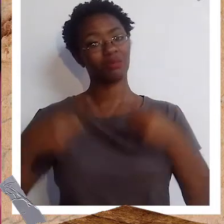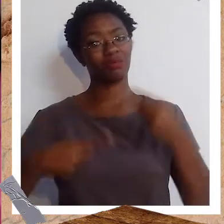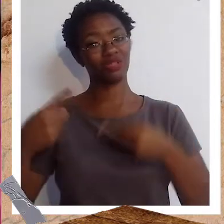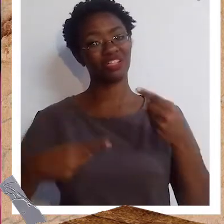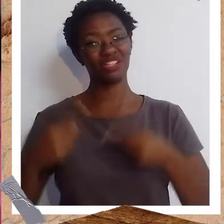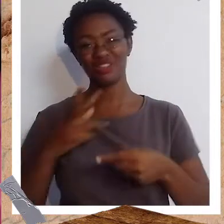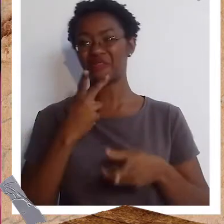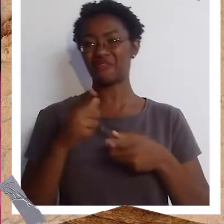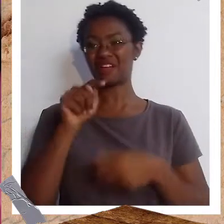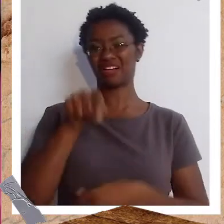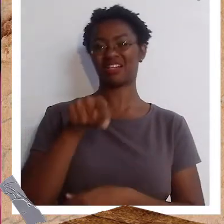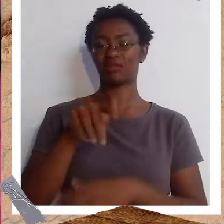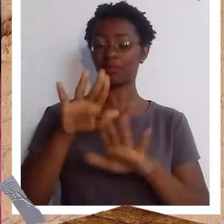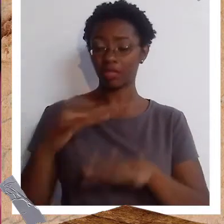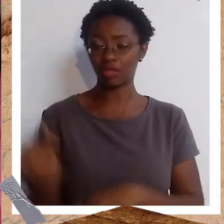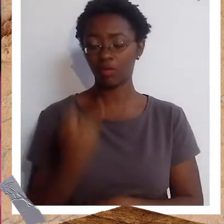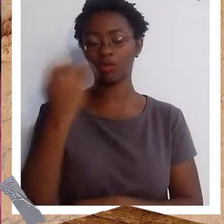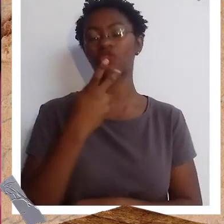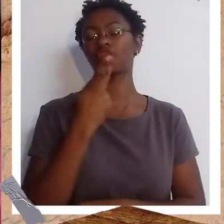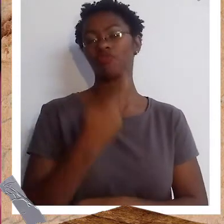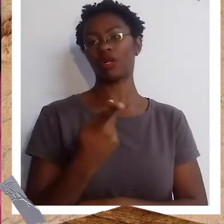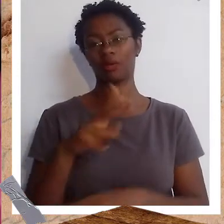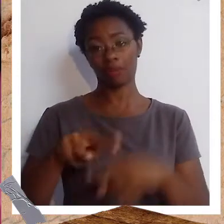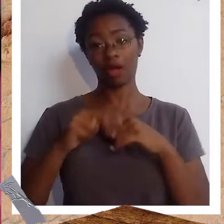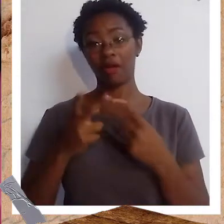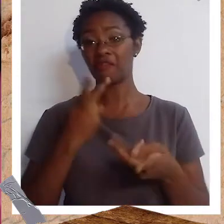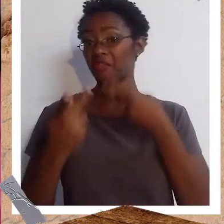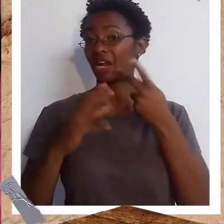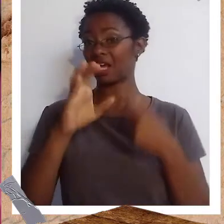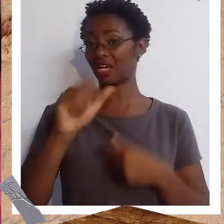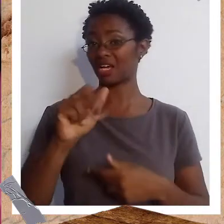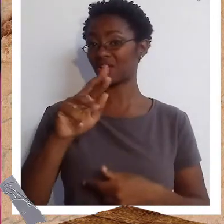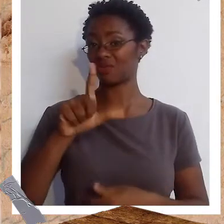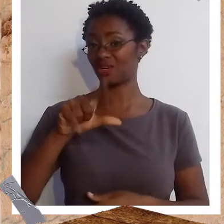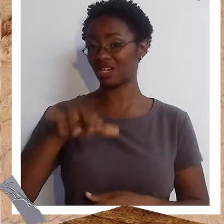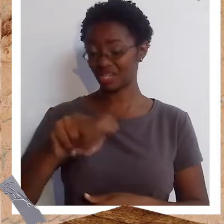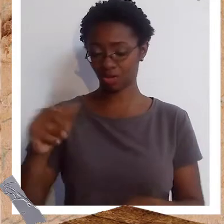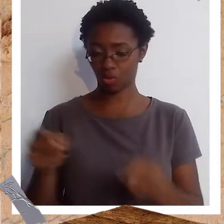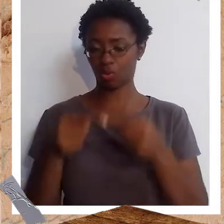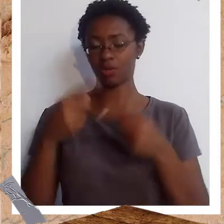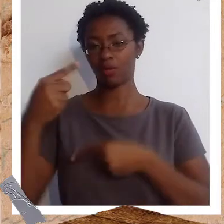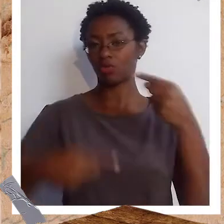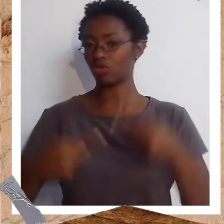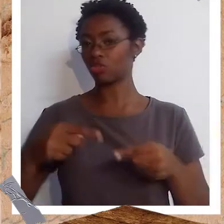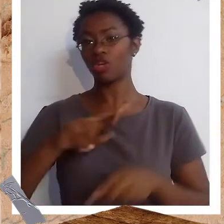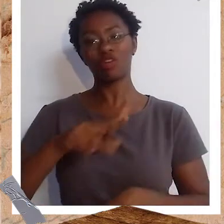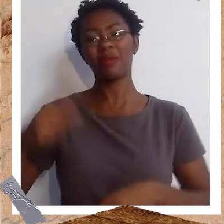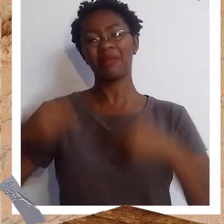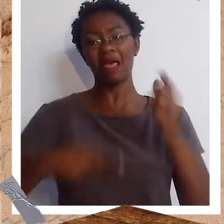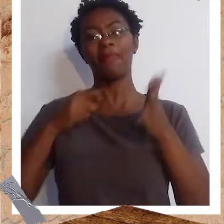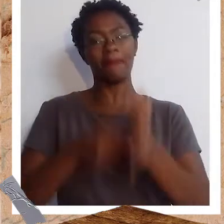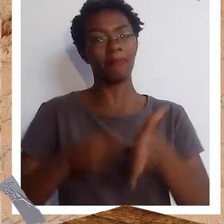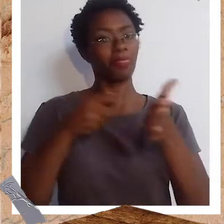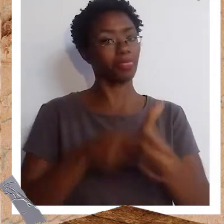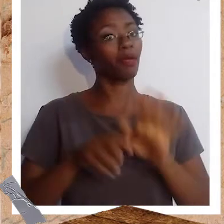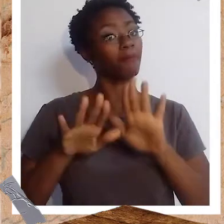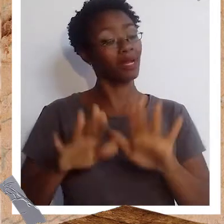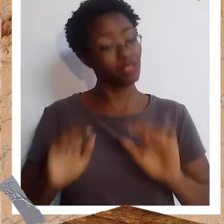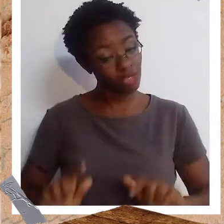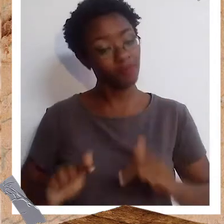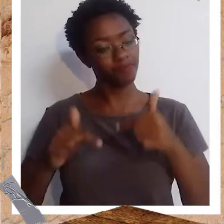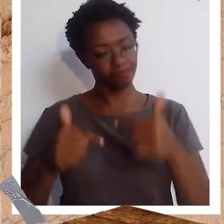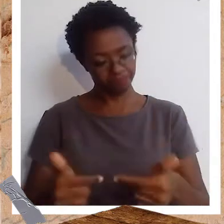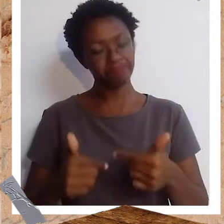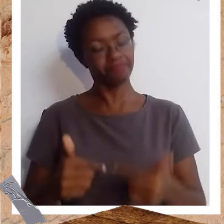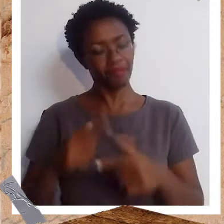mas é importante a gente falar, porque falar de Carolina também é um ato político, né, não político militante, político panfletário, mas é um ato